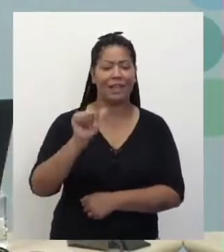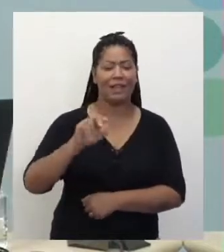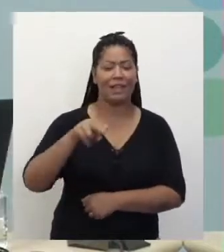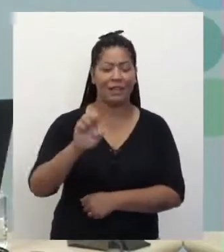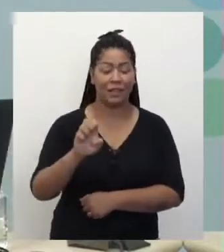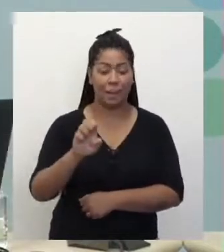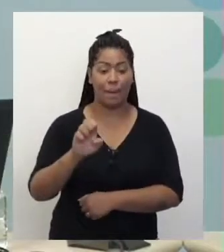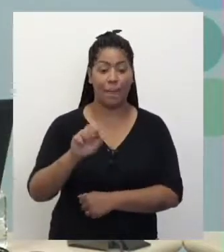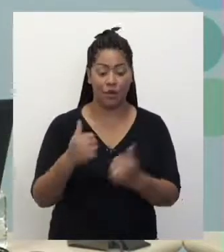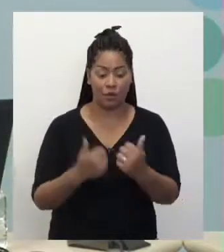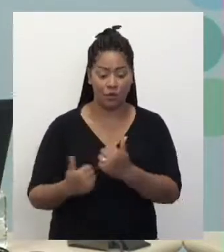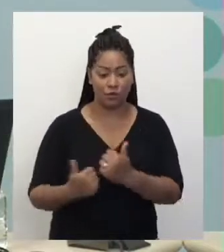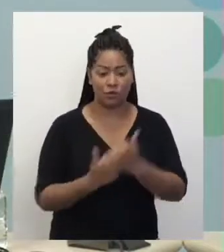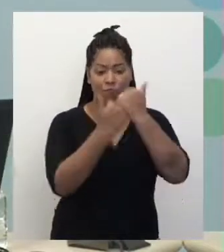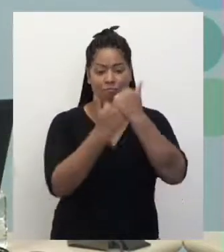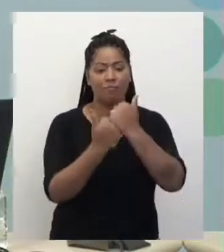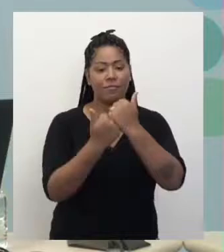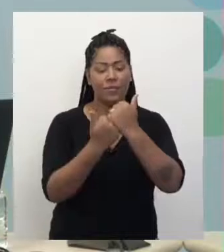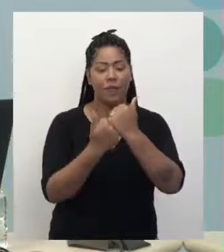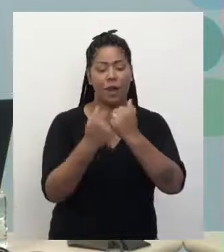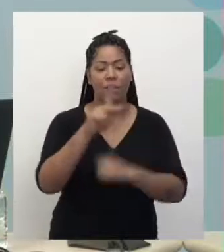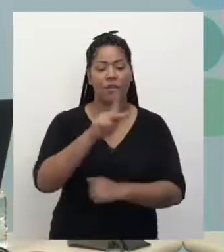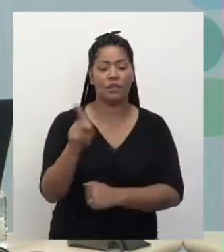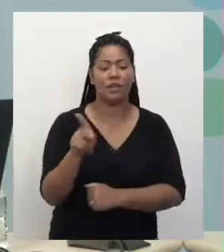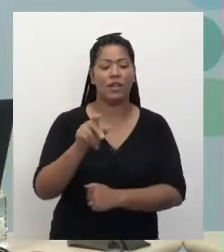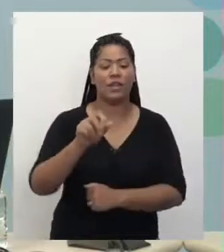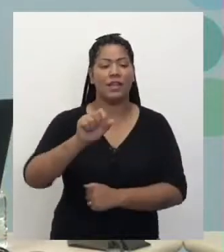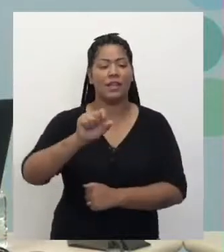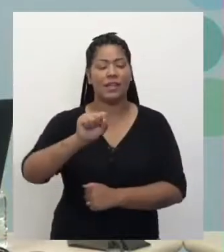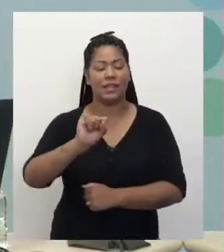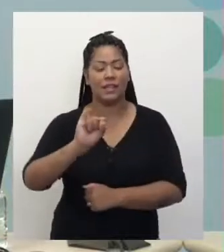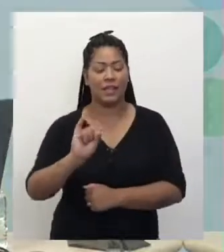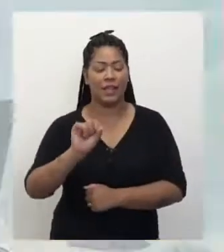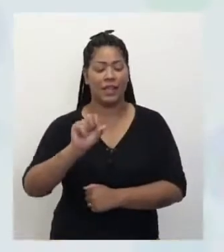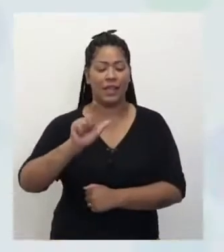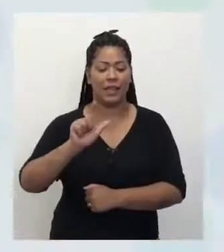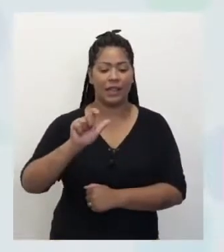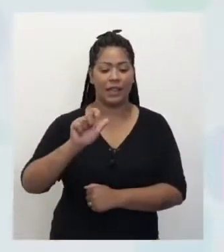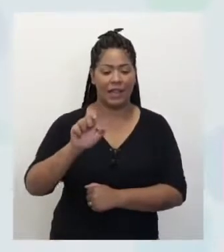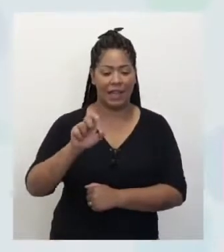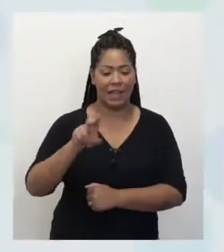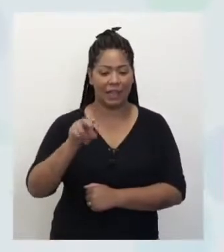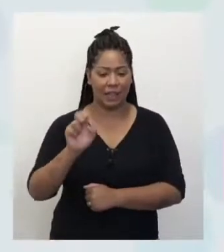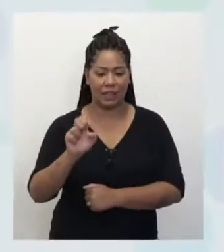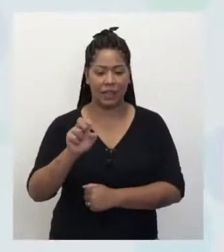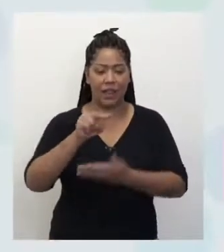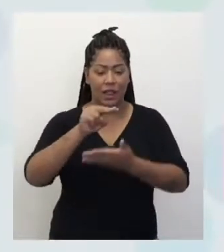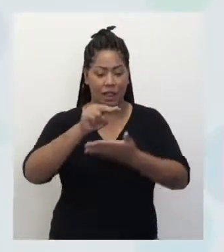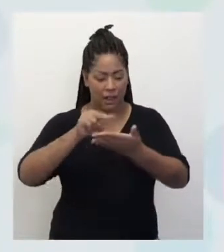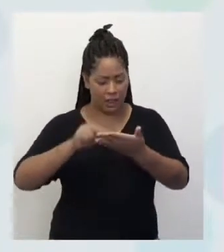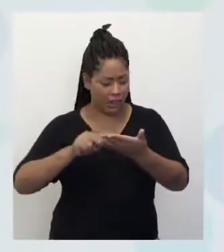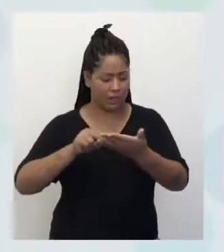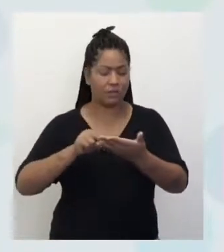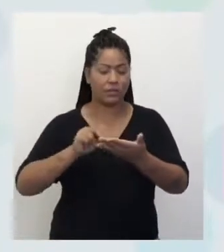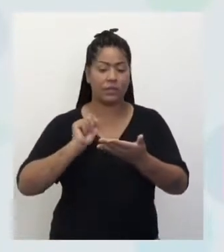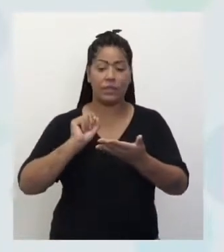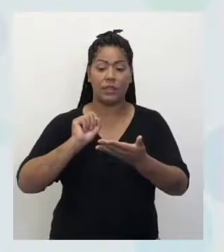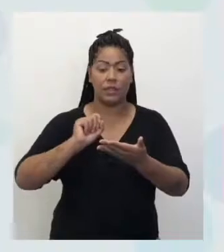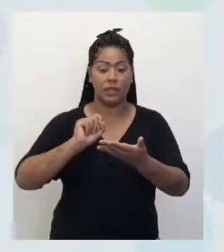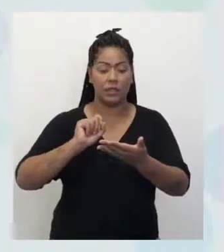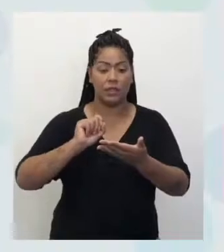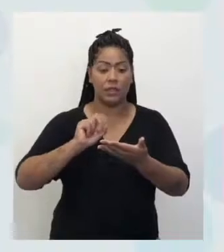hoje a aula da professora Silene. O tema da nossa aula será ler, interpretar a diversidade